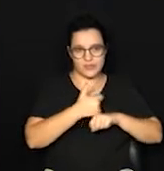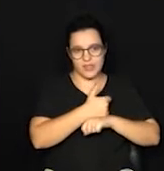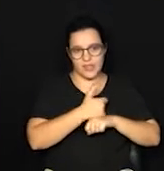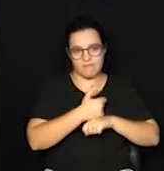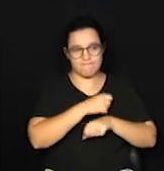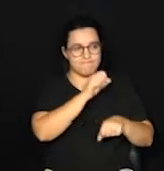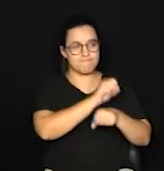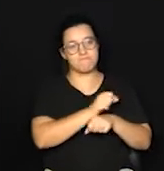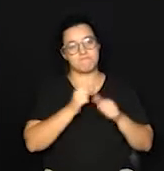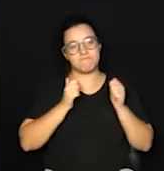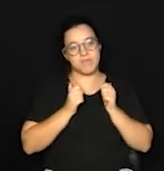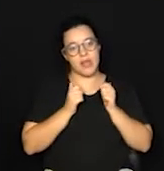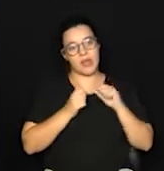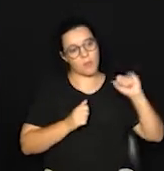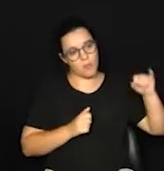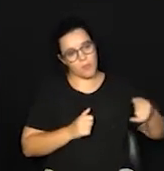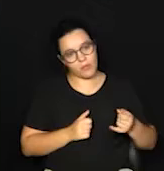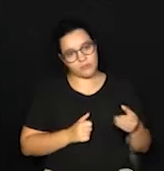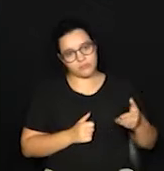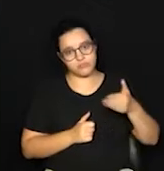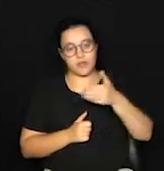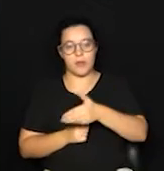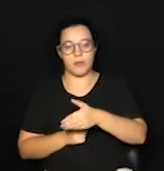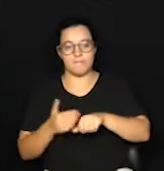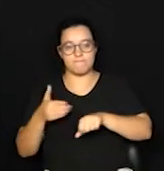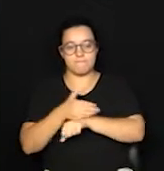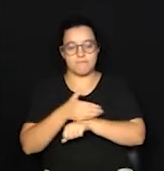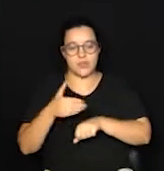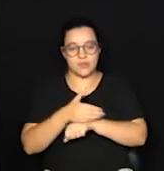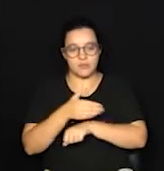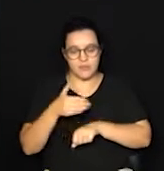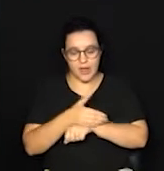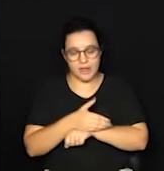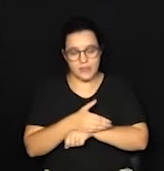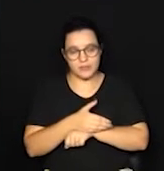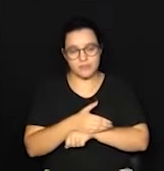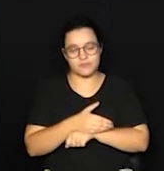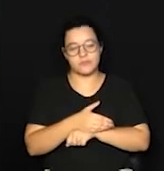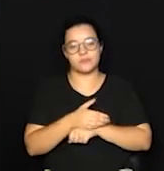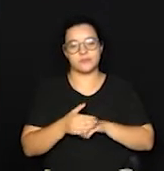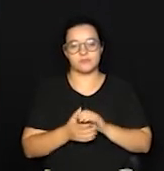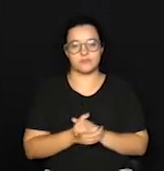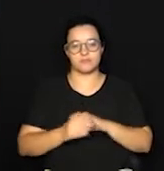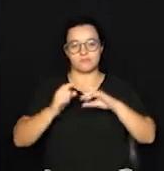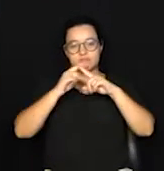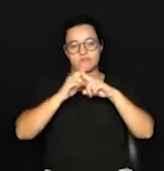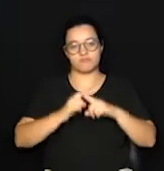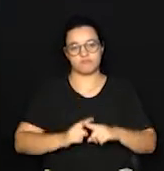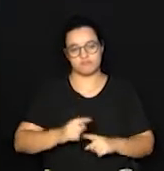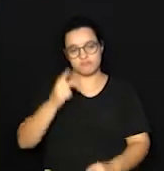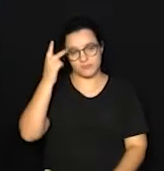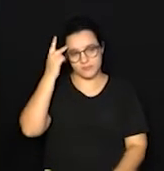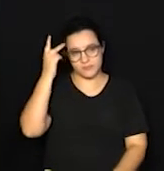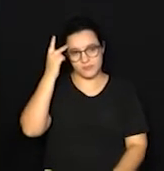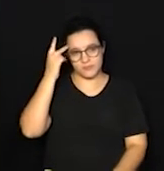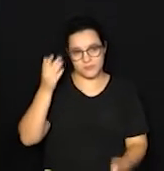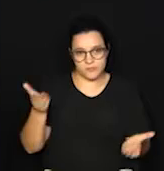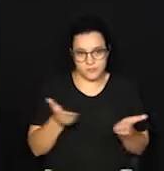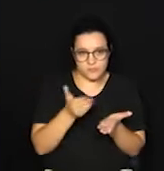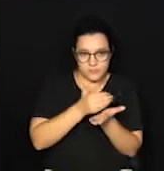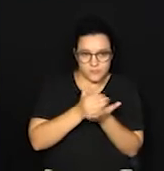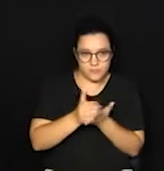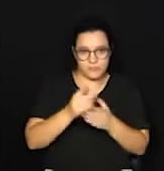sendo aproveitados pelos treinadores, pelo Felipe Conceição no Guarani, pelo Marcelo Oliveira na Ponte Preta. Então, hoje começa a